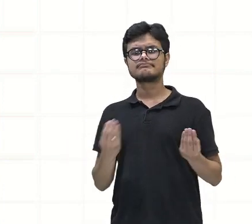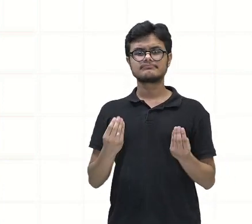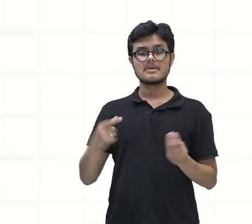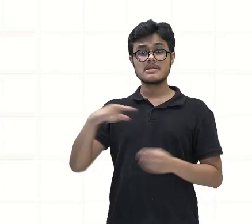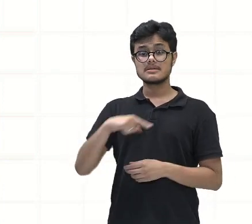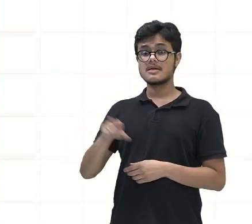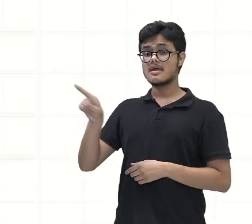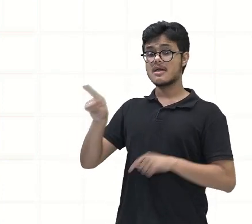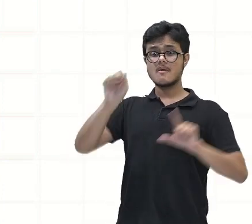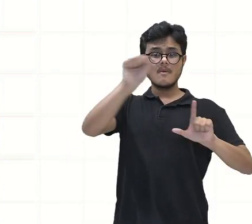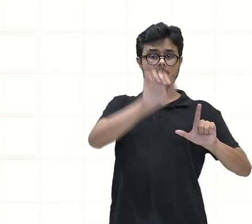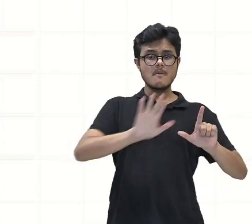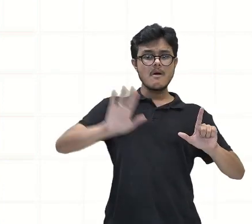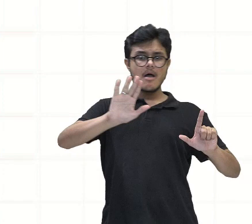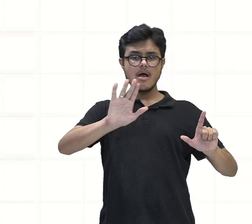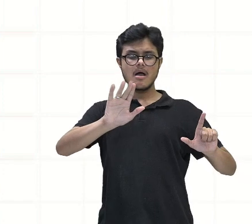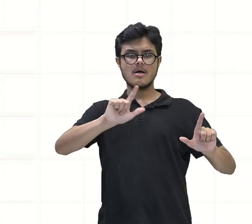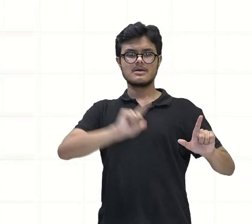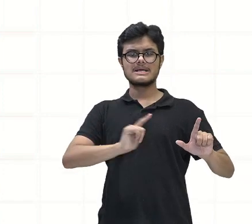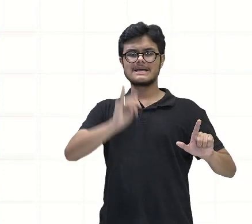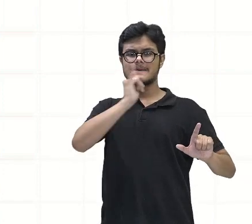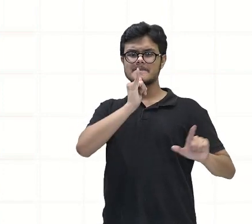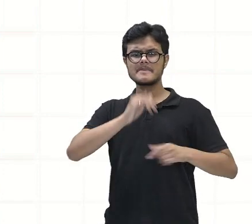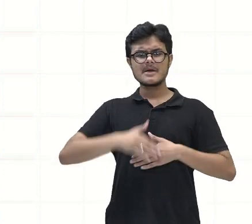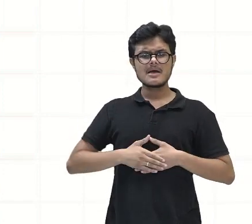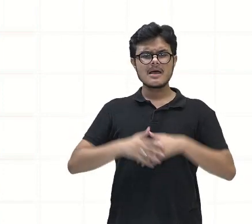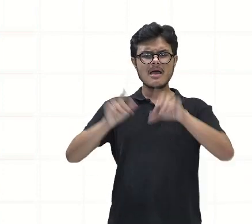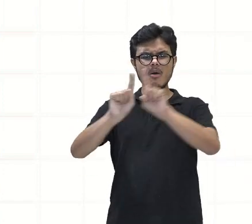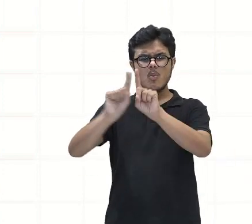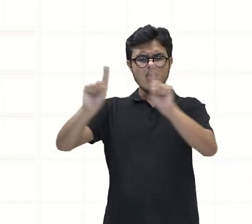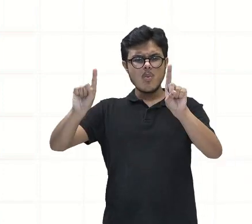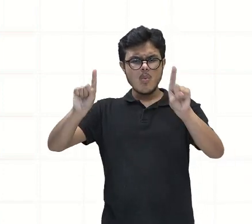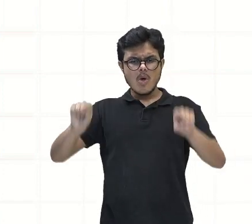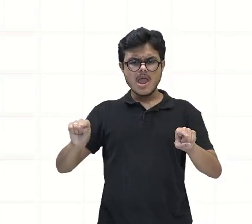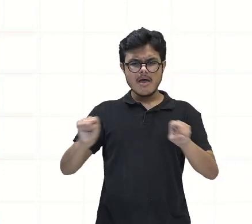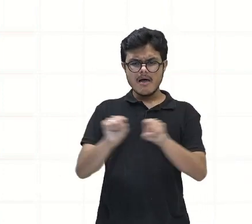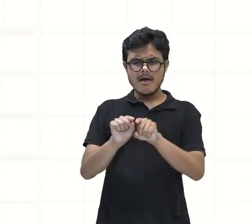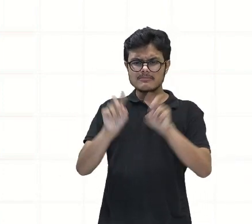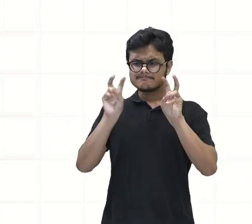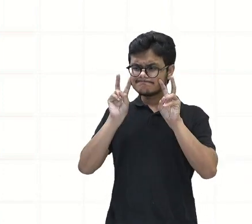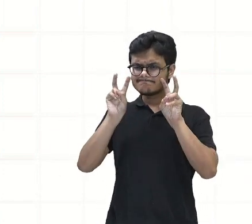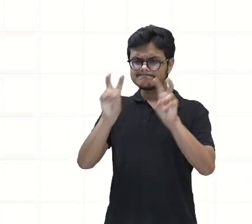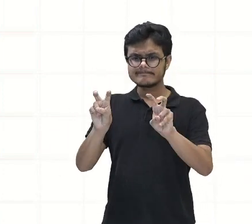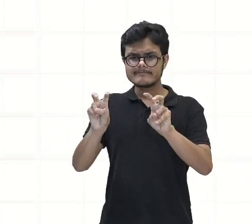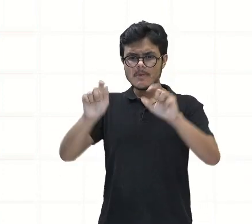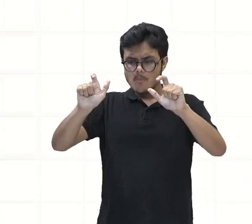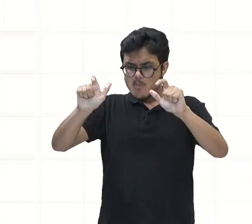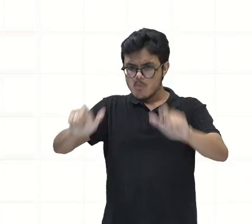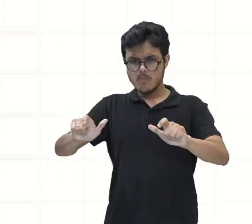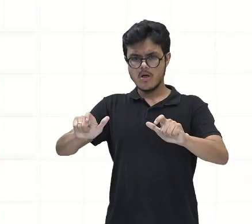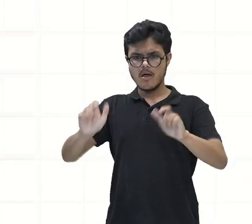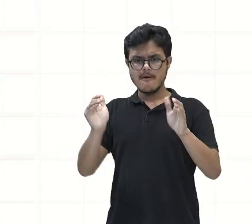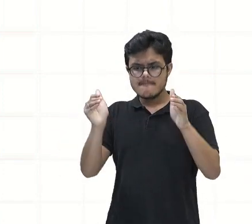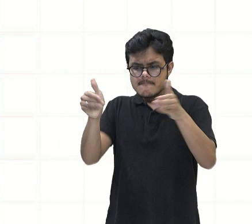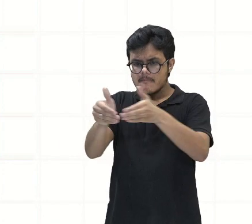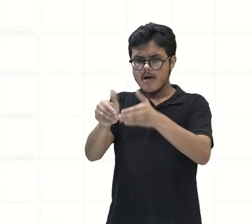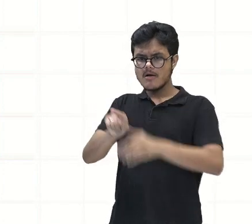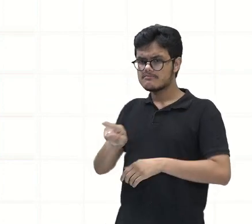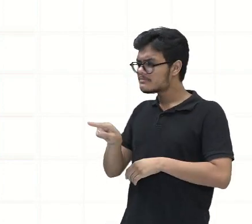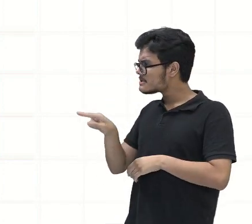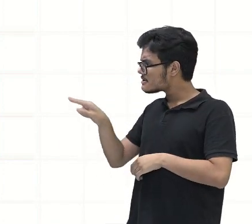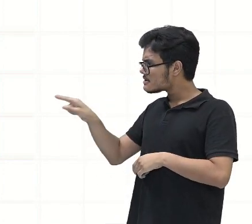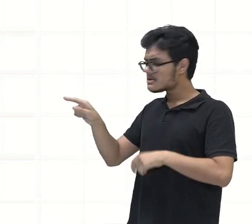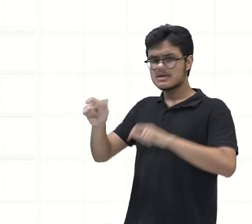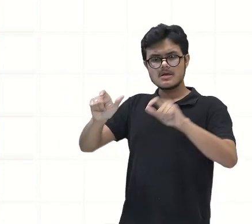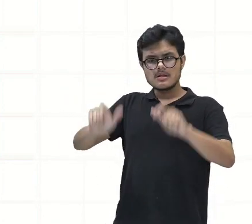nesse mapa aqui um retângulo né que tá dando eh dest taque né para essa